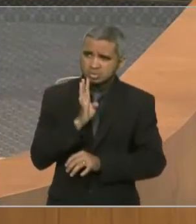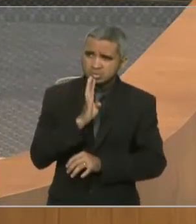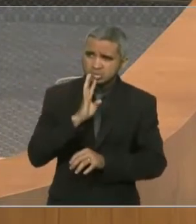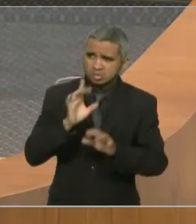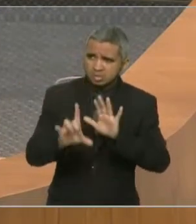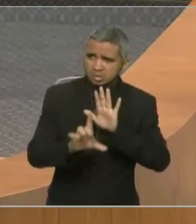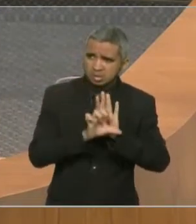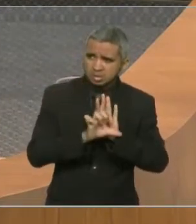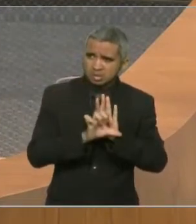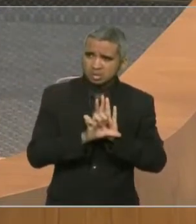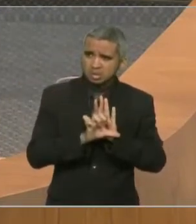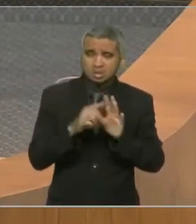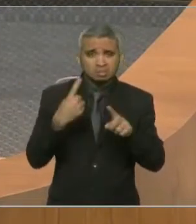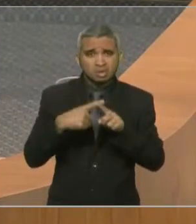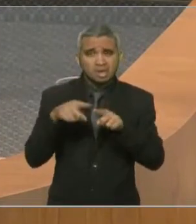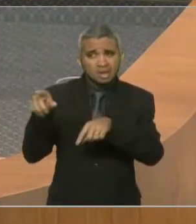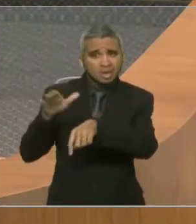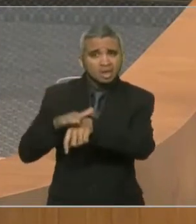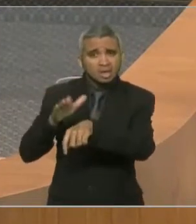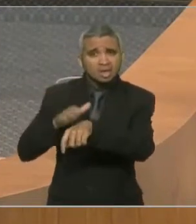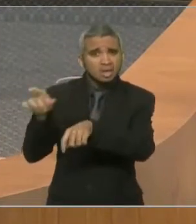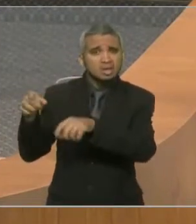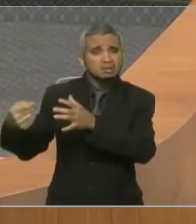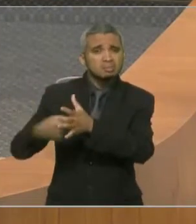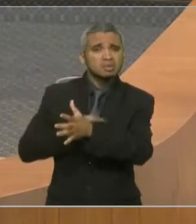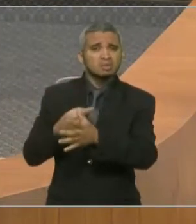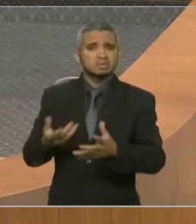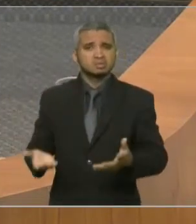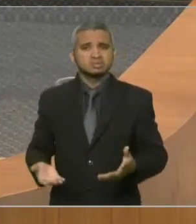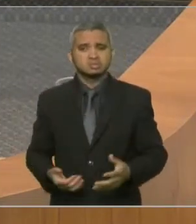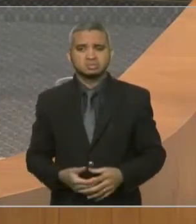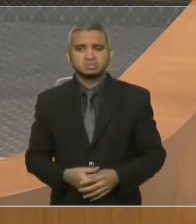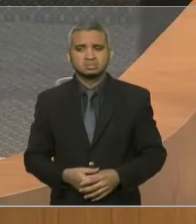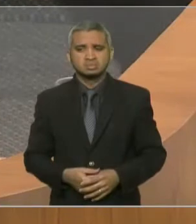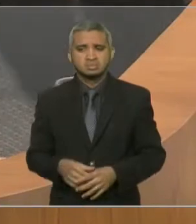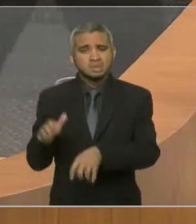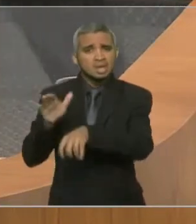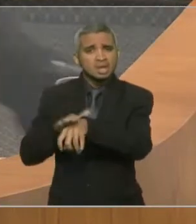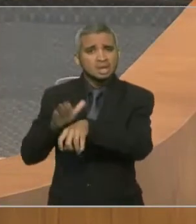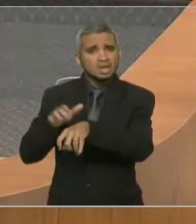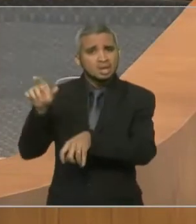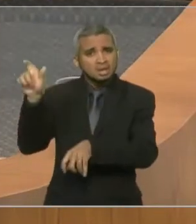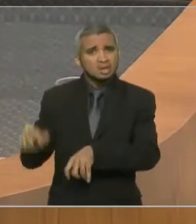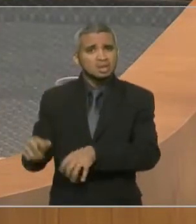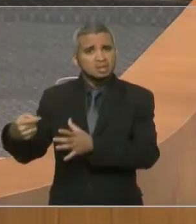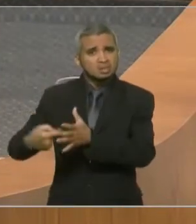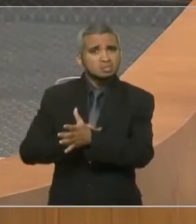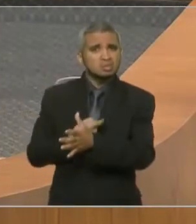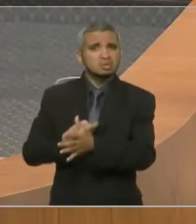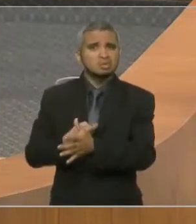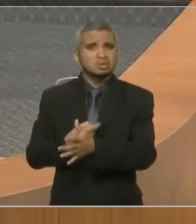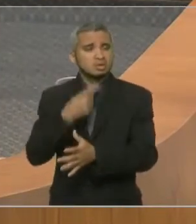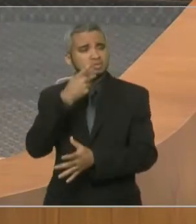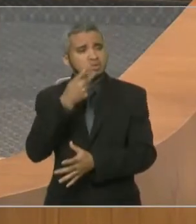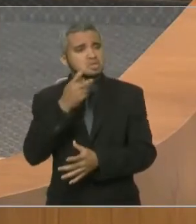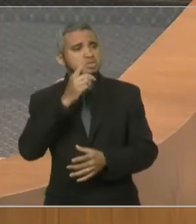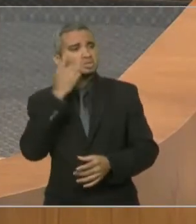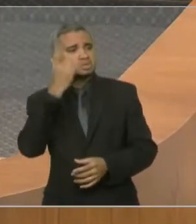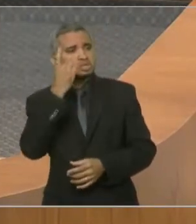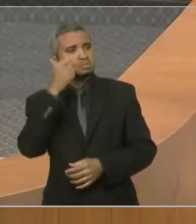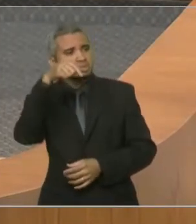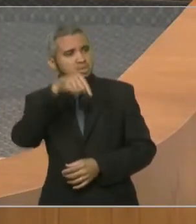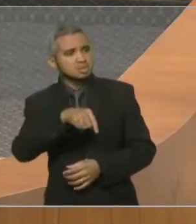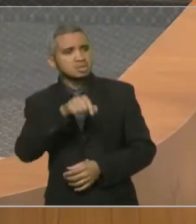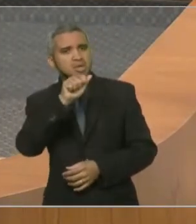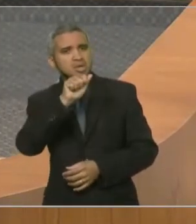Porque dele mesmo saiu a pergunta. Dele mesmo disse, os deputados que estão aqui, o deputado